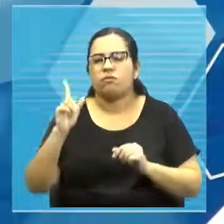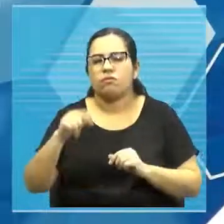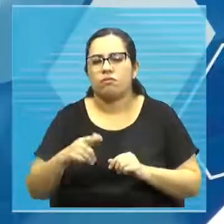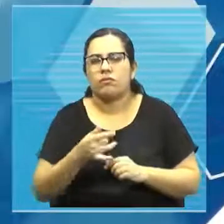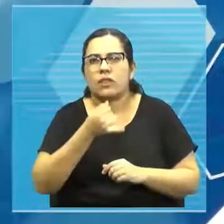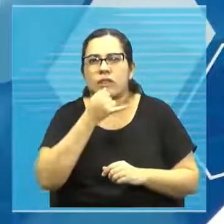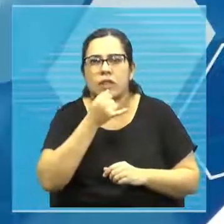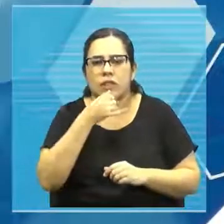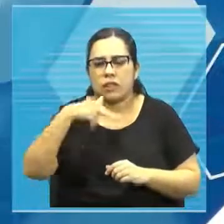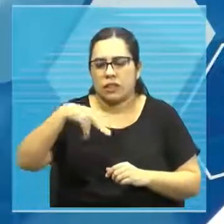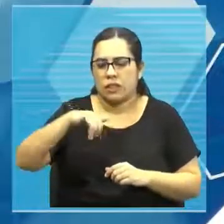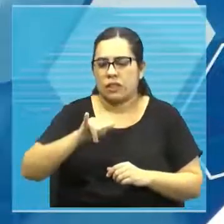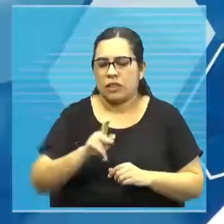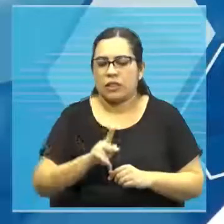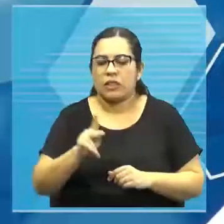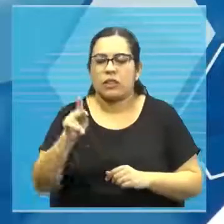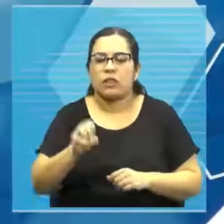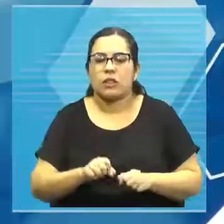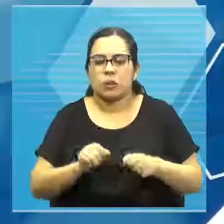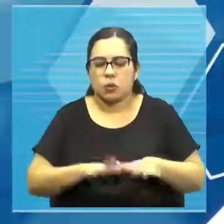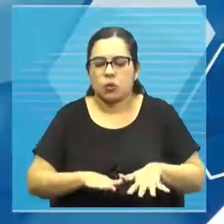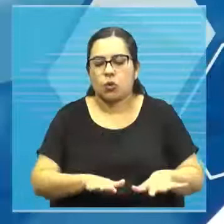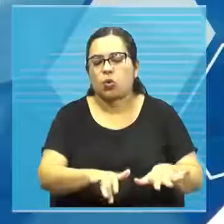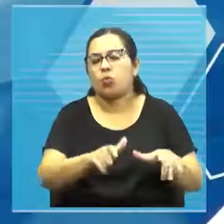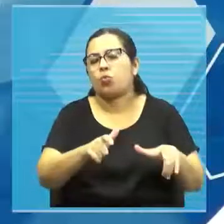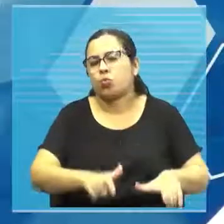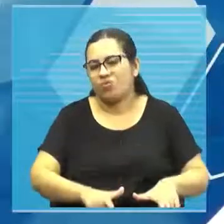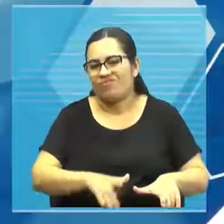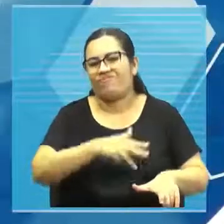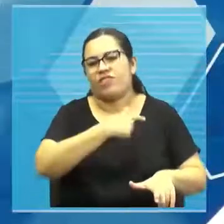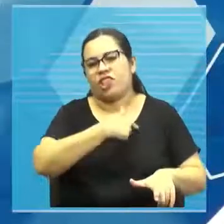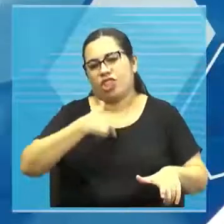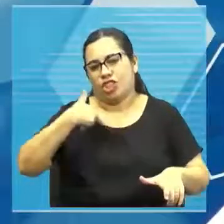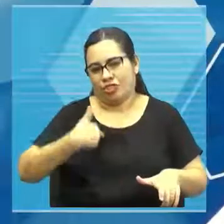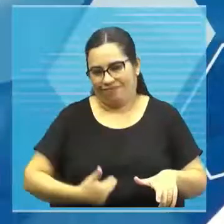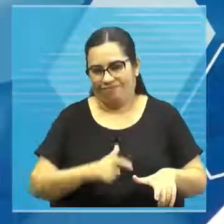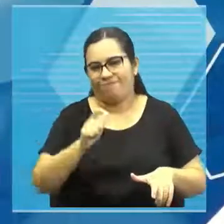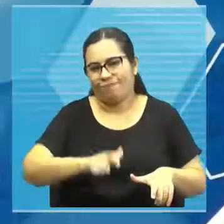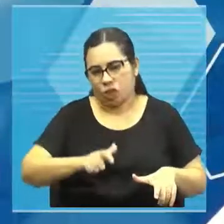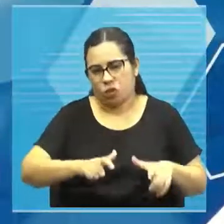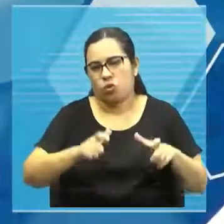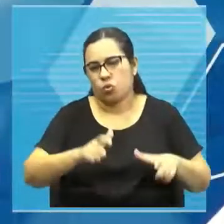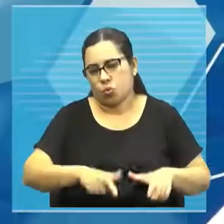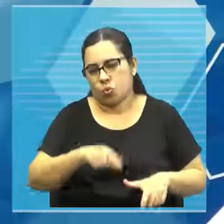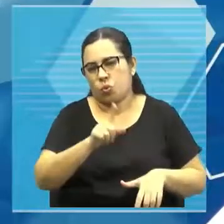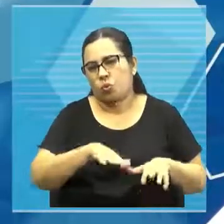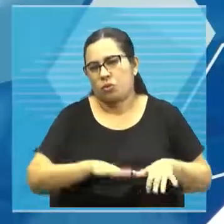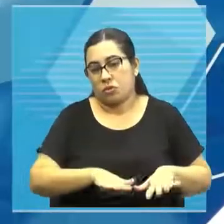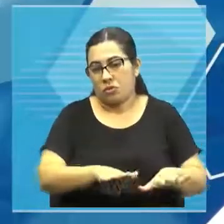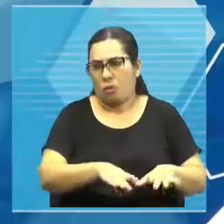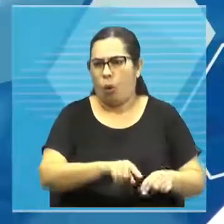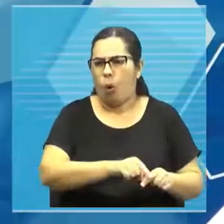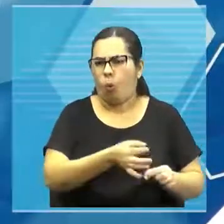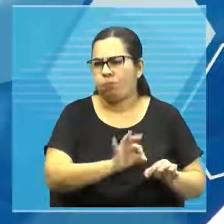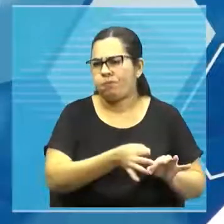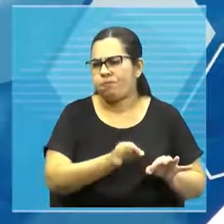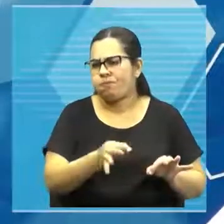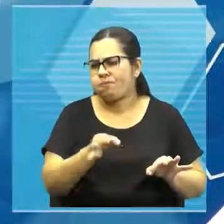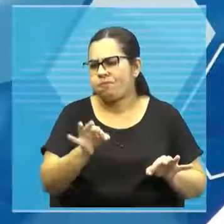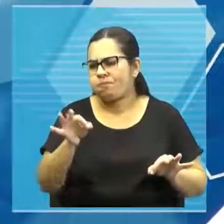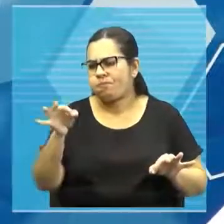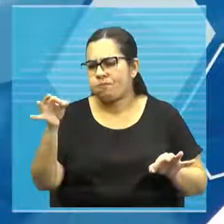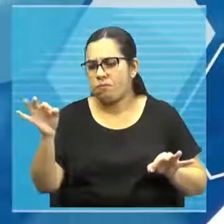terceiriza por exemplo lá na China e apesar da distância geográfica